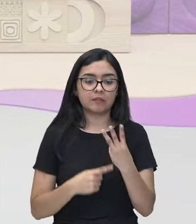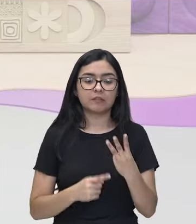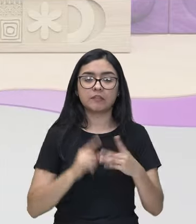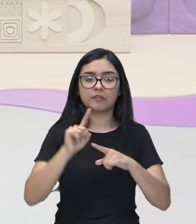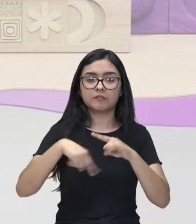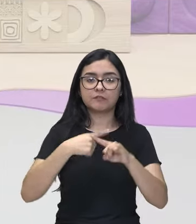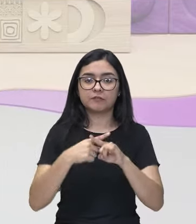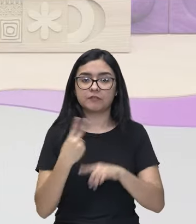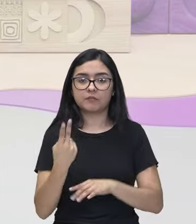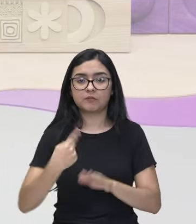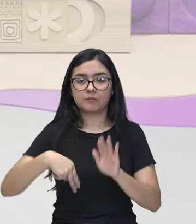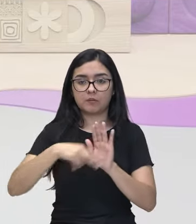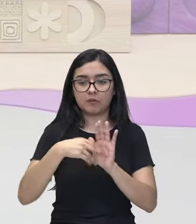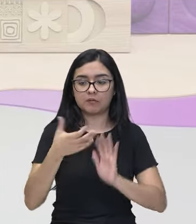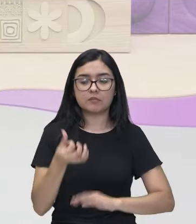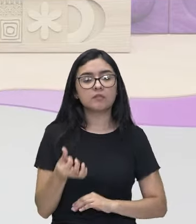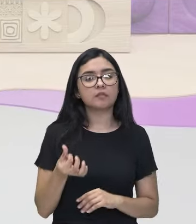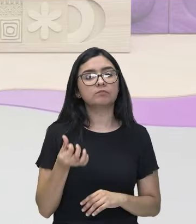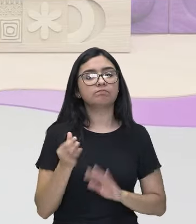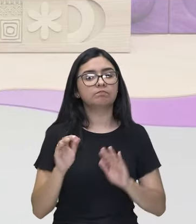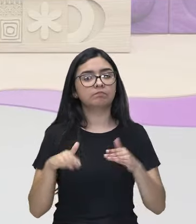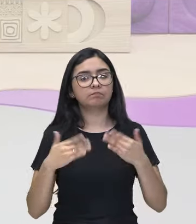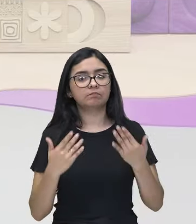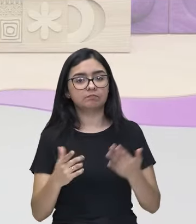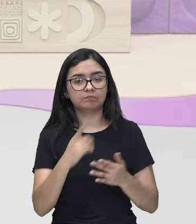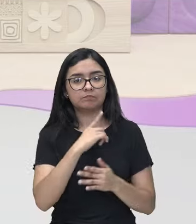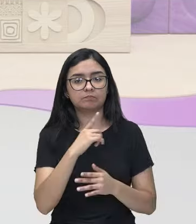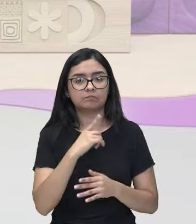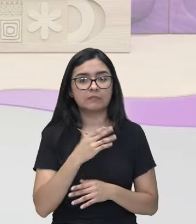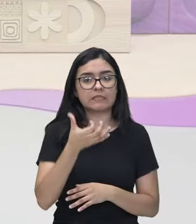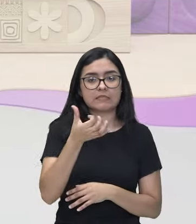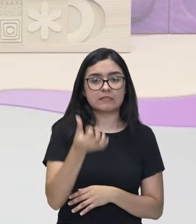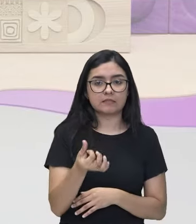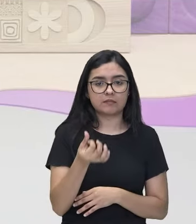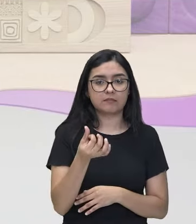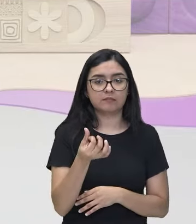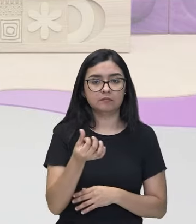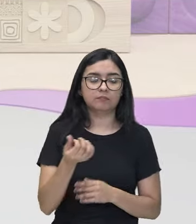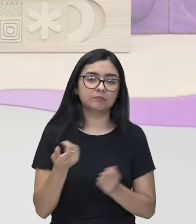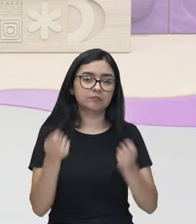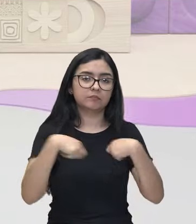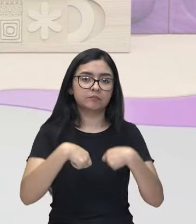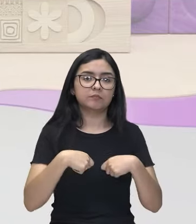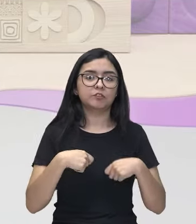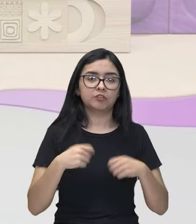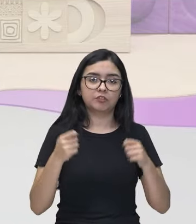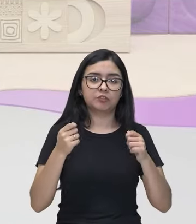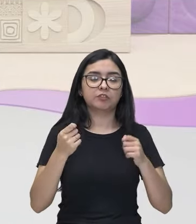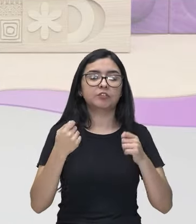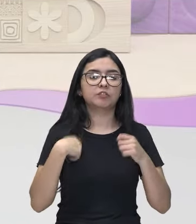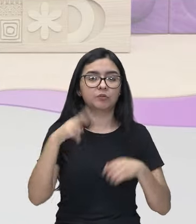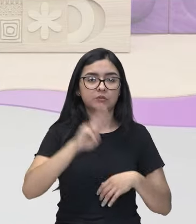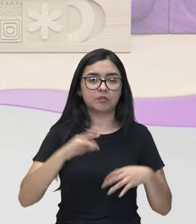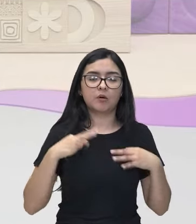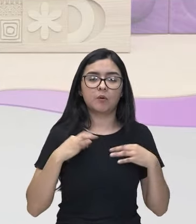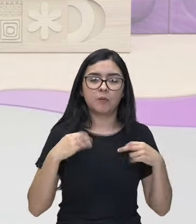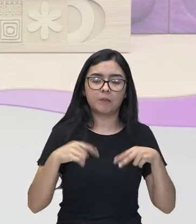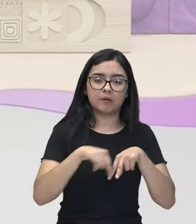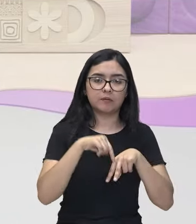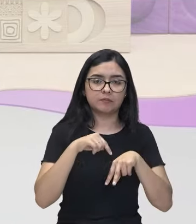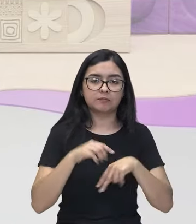2, 6. Então, você vai ter número de maneiras diferentes de se vestir igual a 6. Perceba